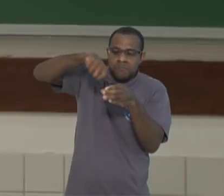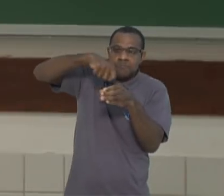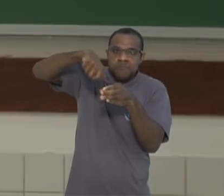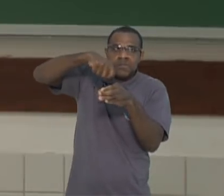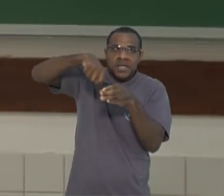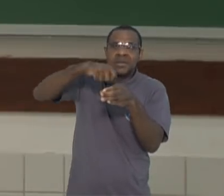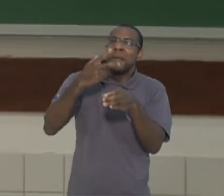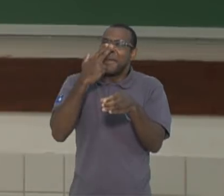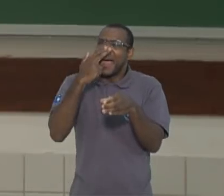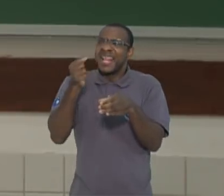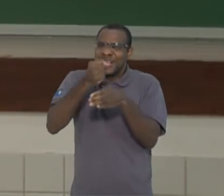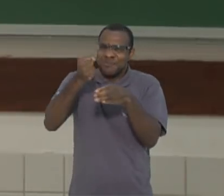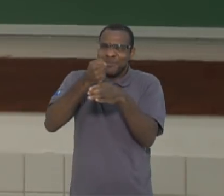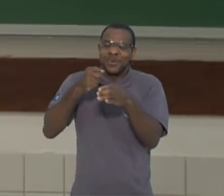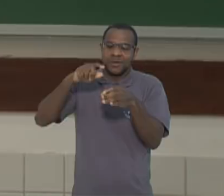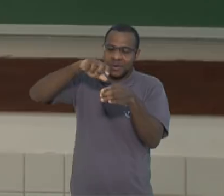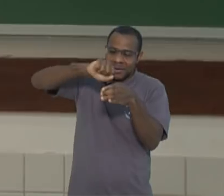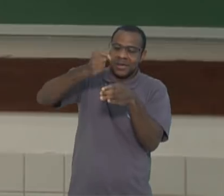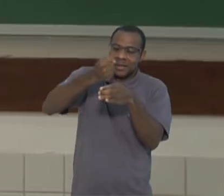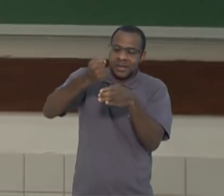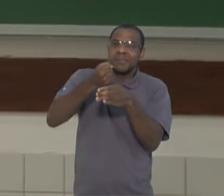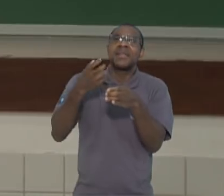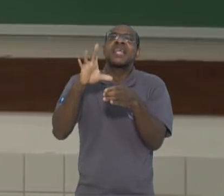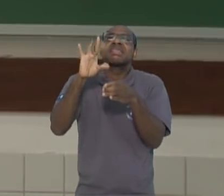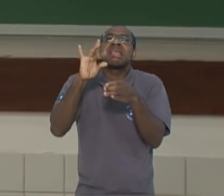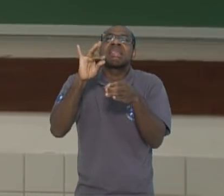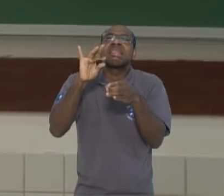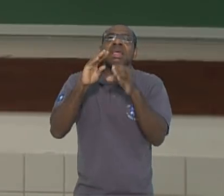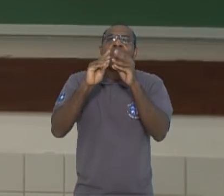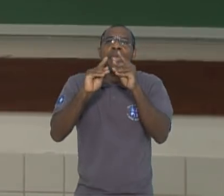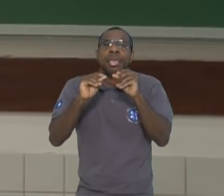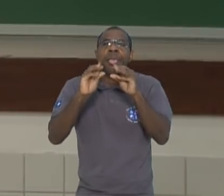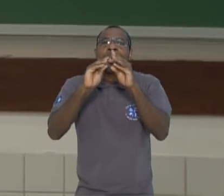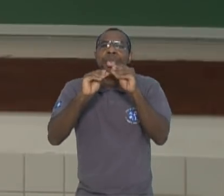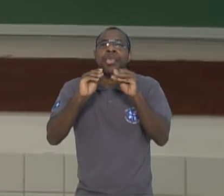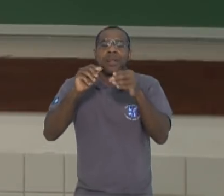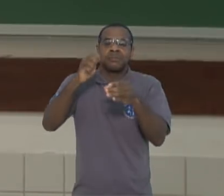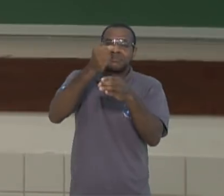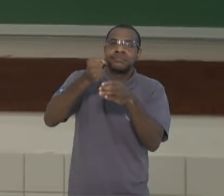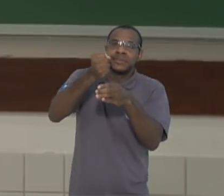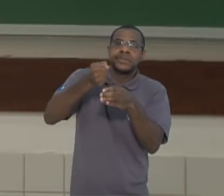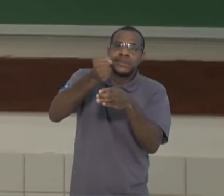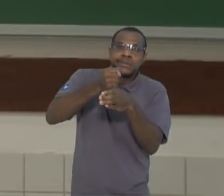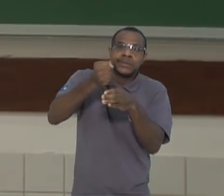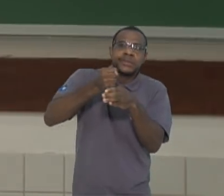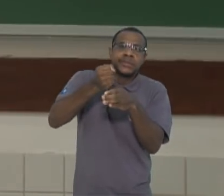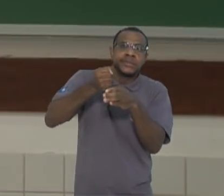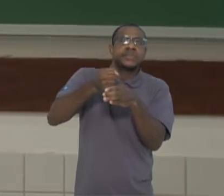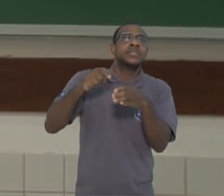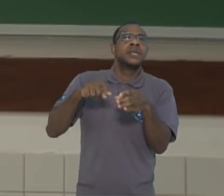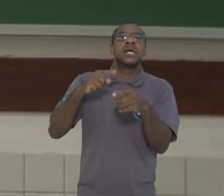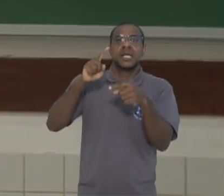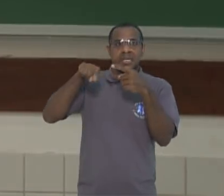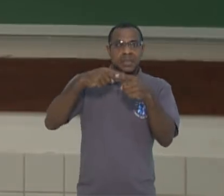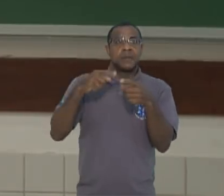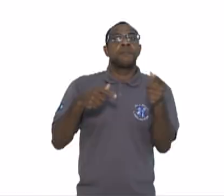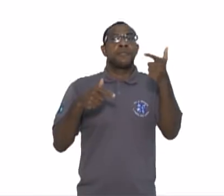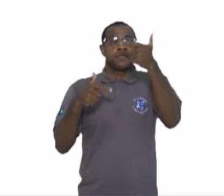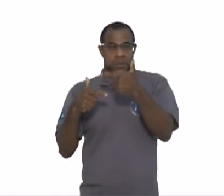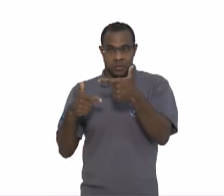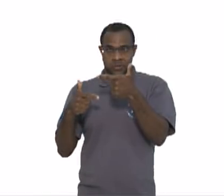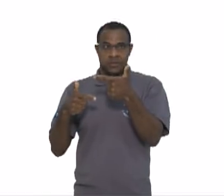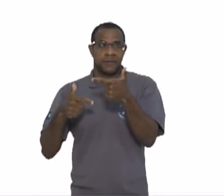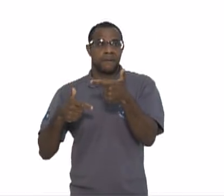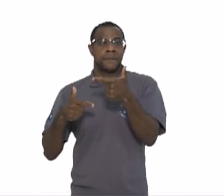se fosse um bolo, né? Até ficar homogêneo, cremoso, tá? Depois que você fez isso, ó, é o passo 2,